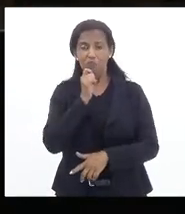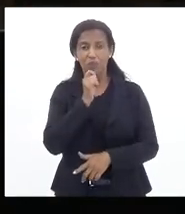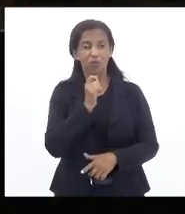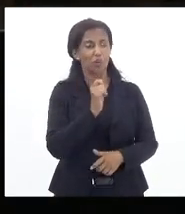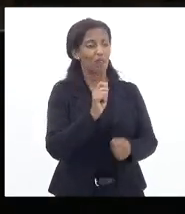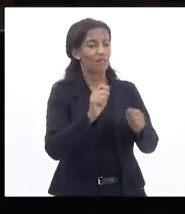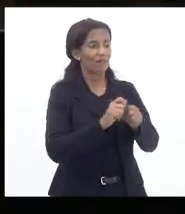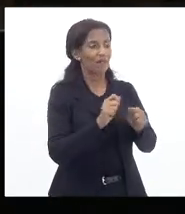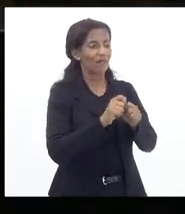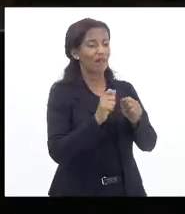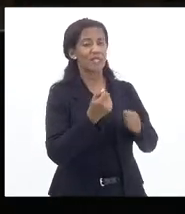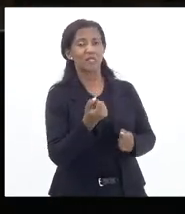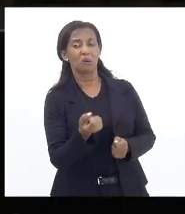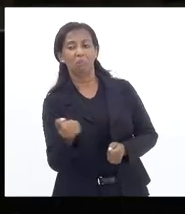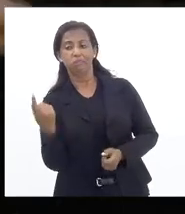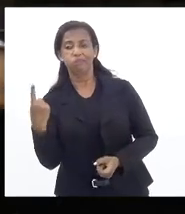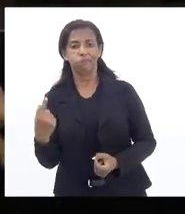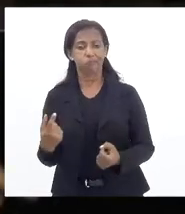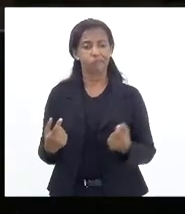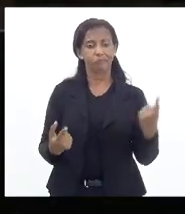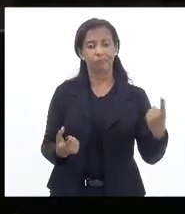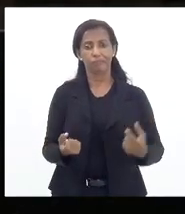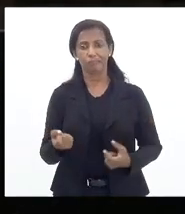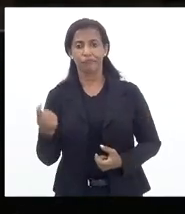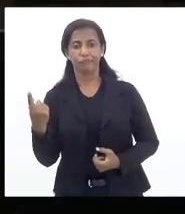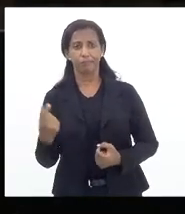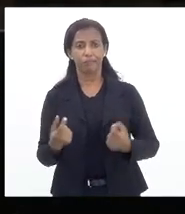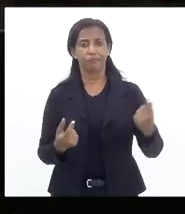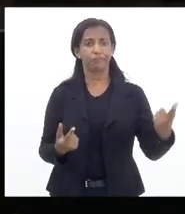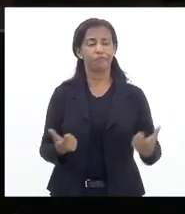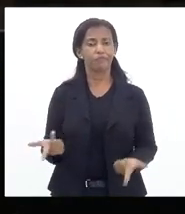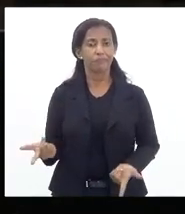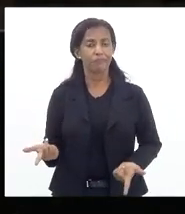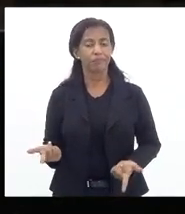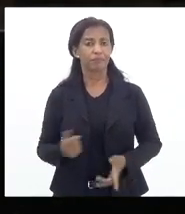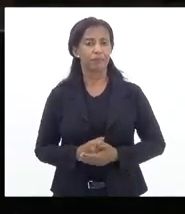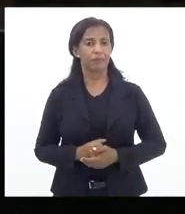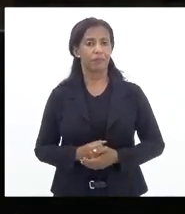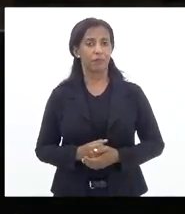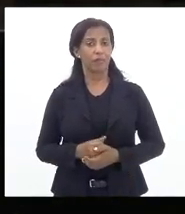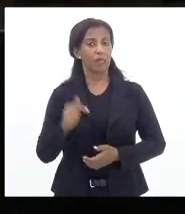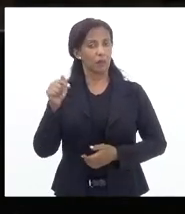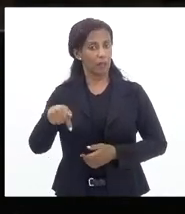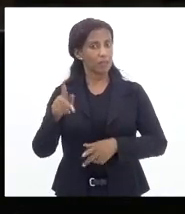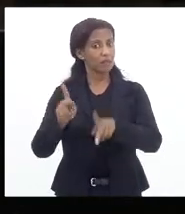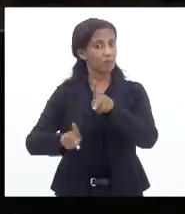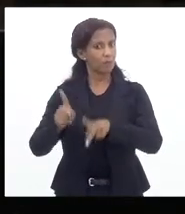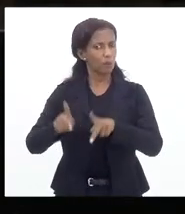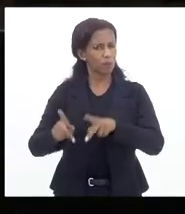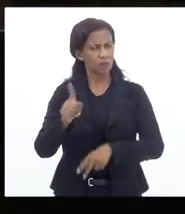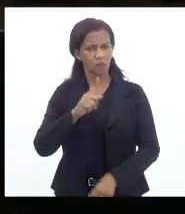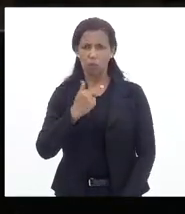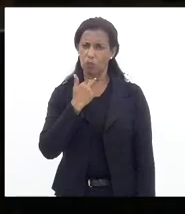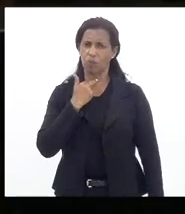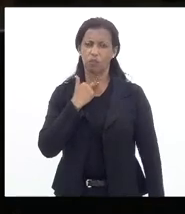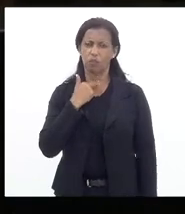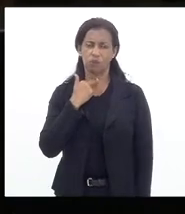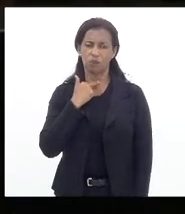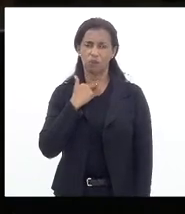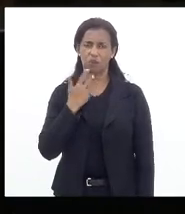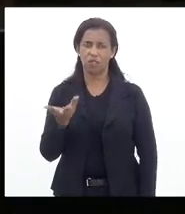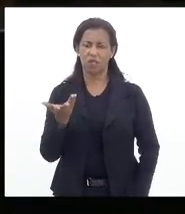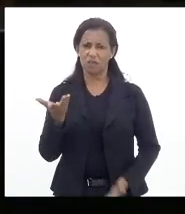do tá vivendo ali da alternativa que aparece Então essa população não merece